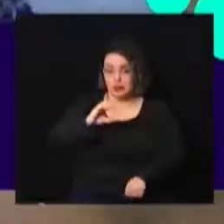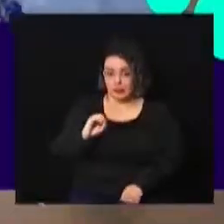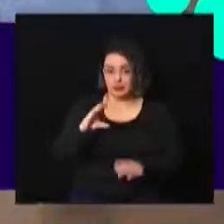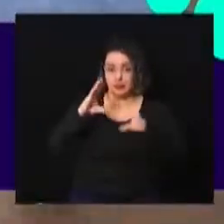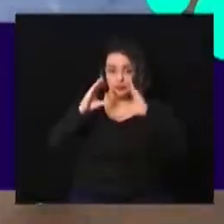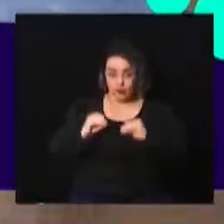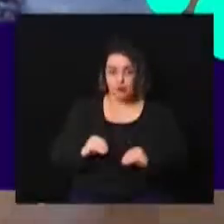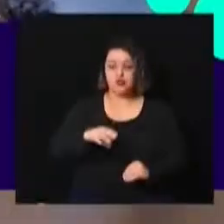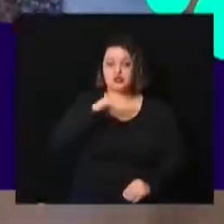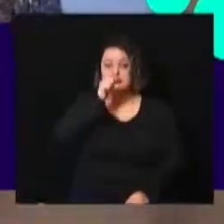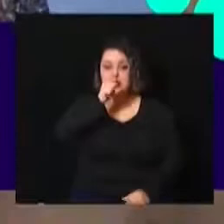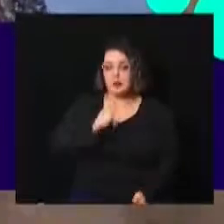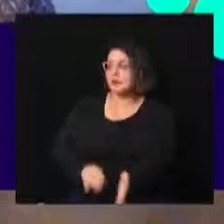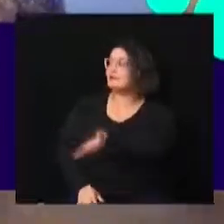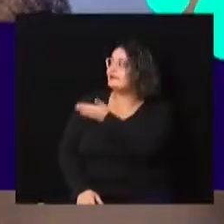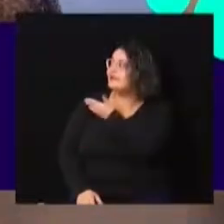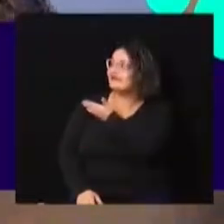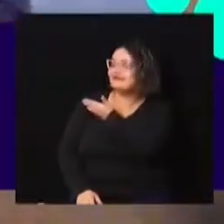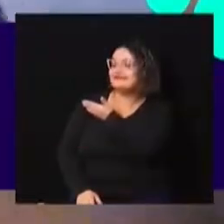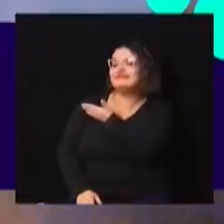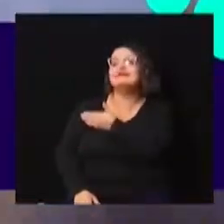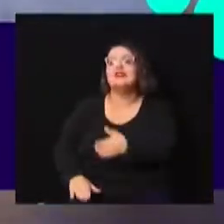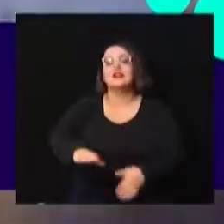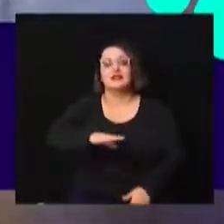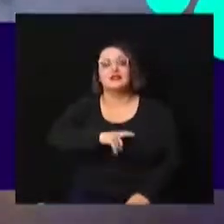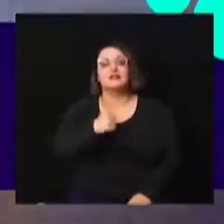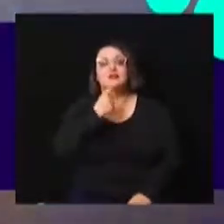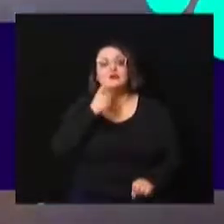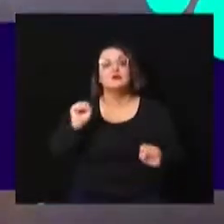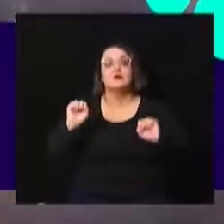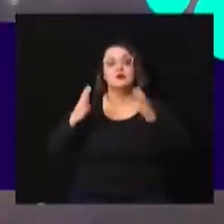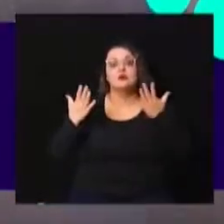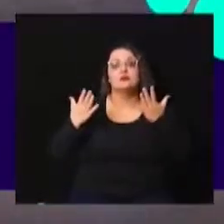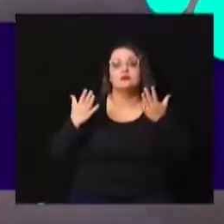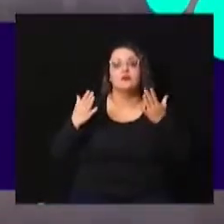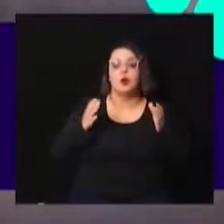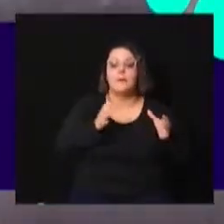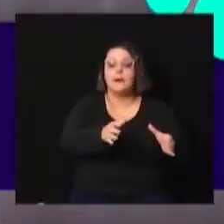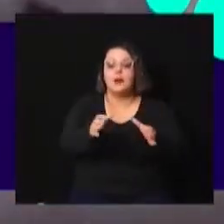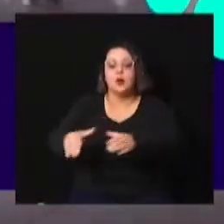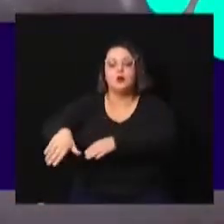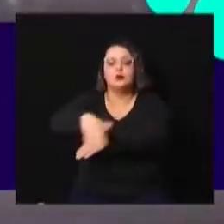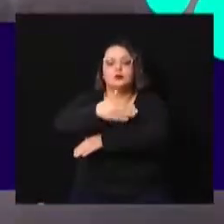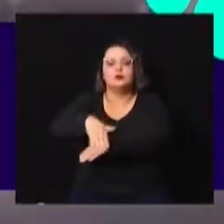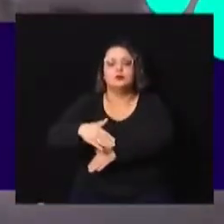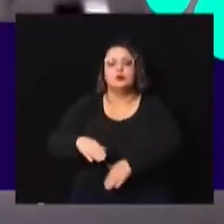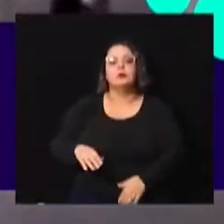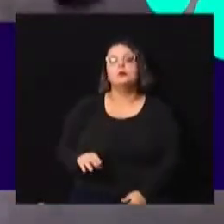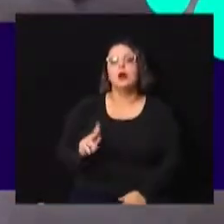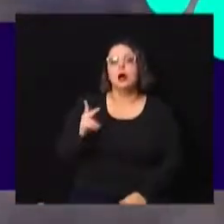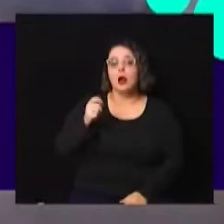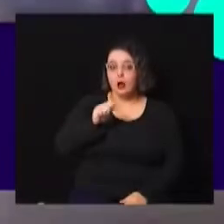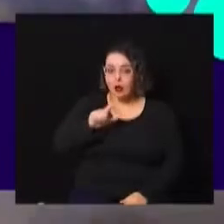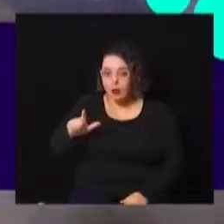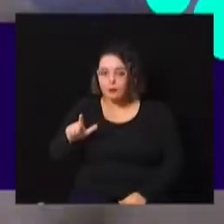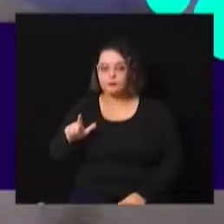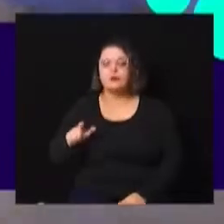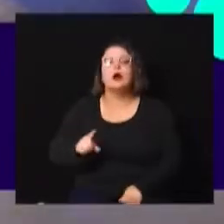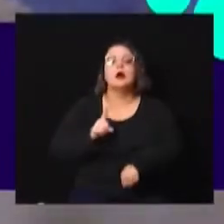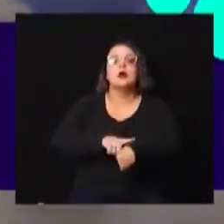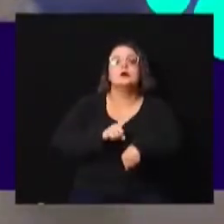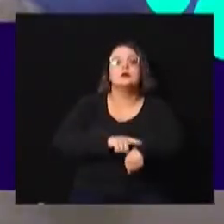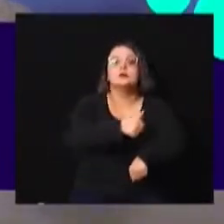Também no sábado, o cantor Ney Mato Grosso estará em Campinas com seu show Bloco na Rua. Vai ser no Royal Palm Plaza a partir